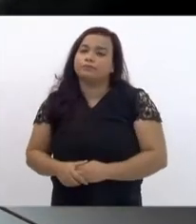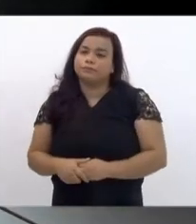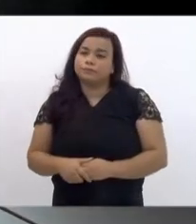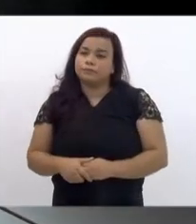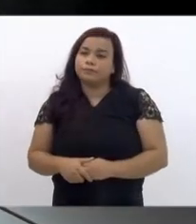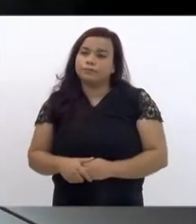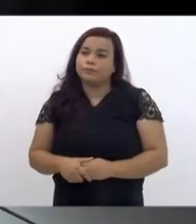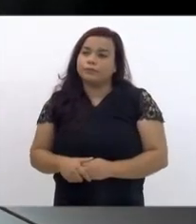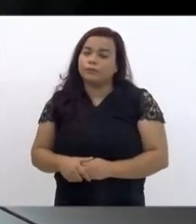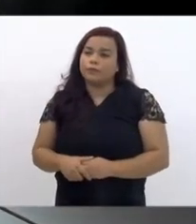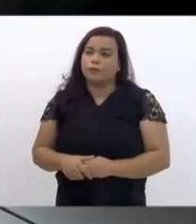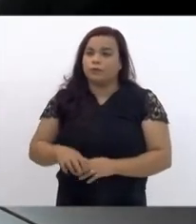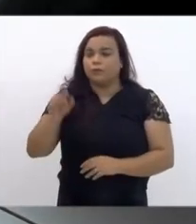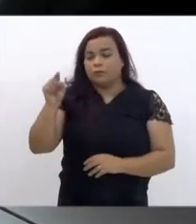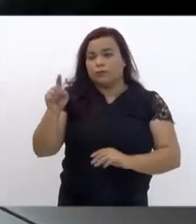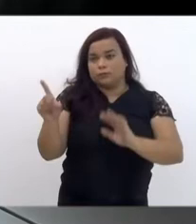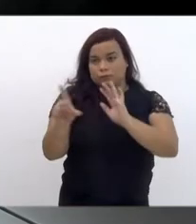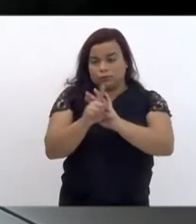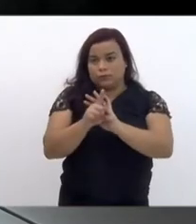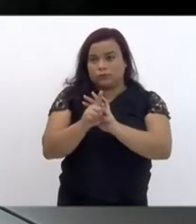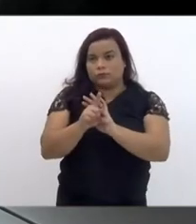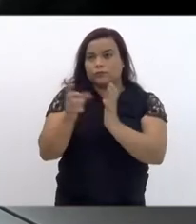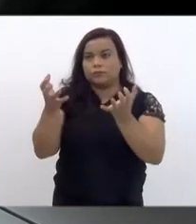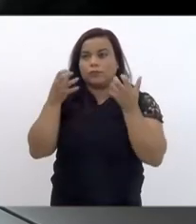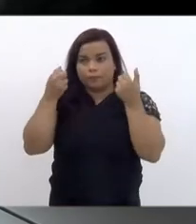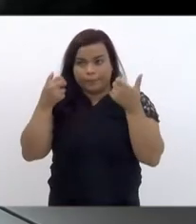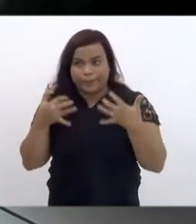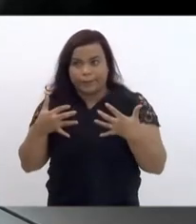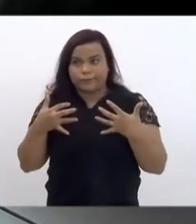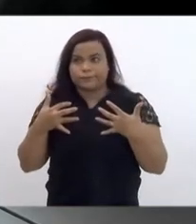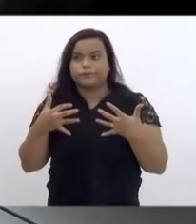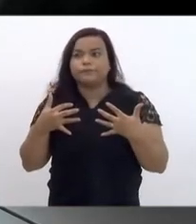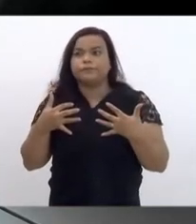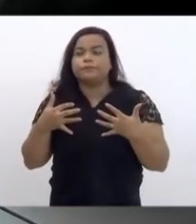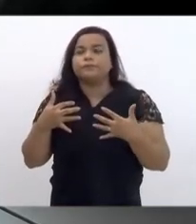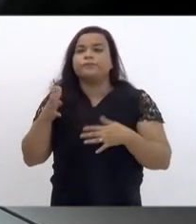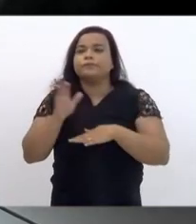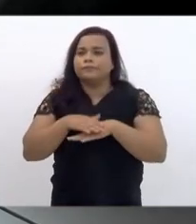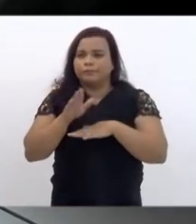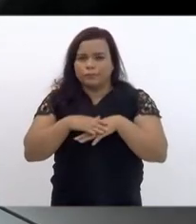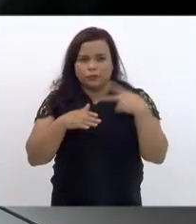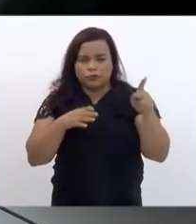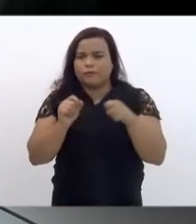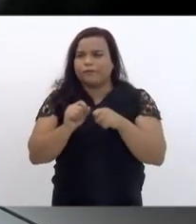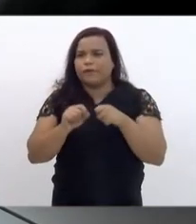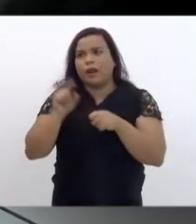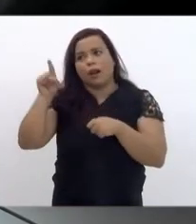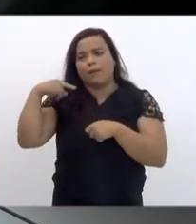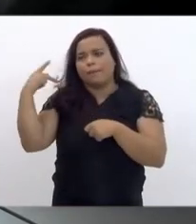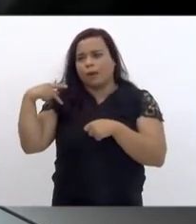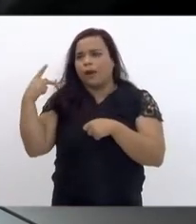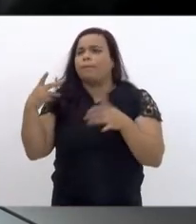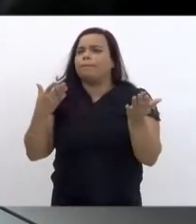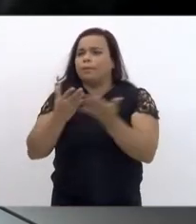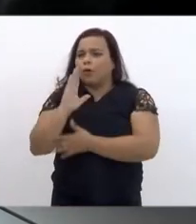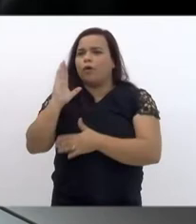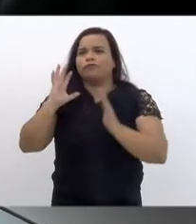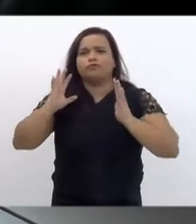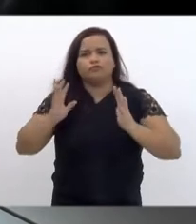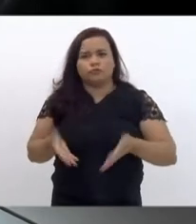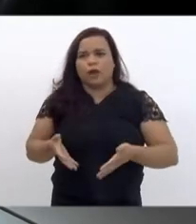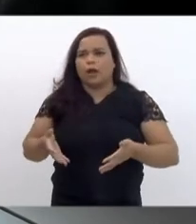ela está querendo que aquilo que o senhor fez com propriedade, o parlamento aprovou, para as